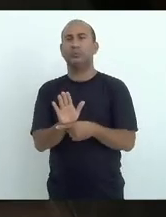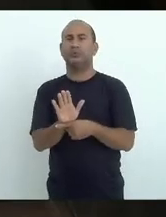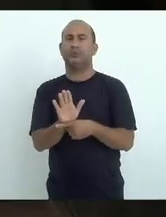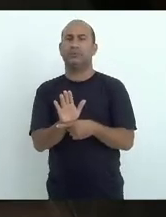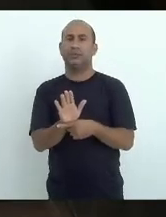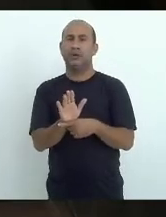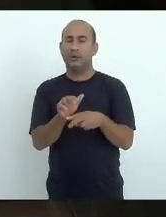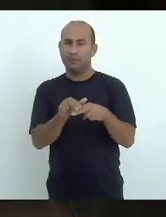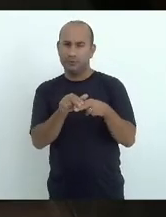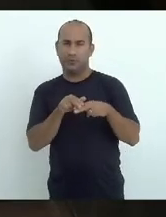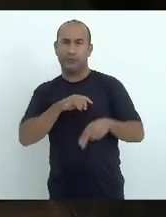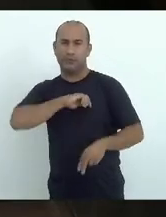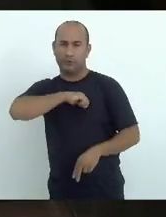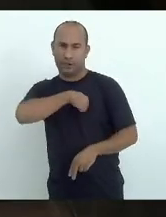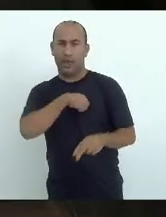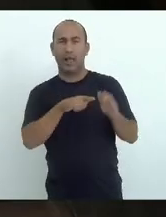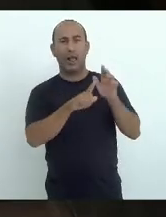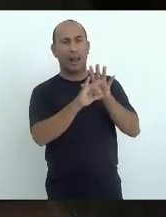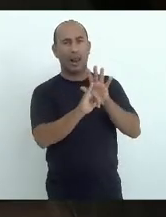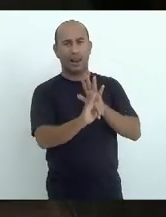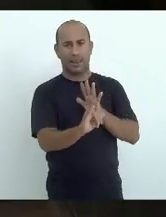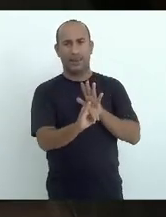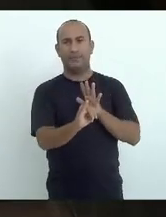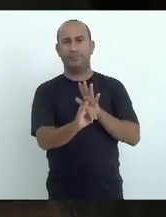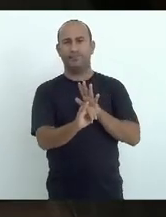como fiscal das leis, da lei que são.